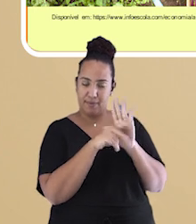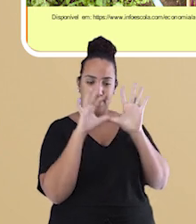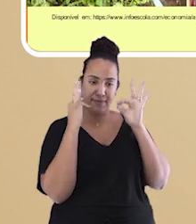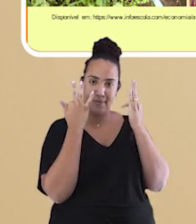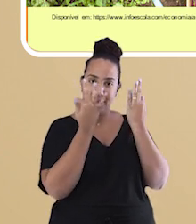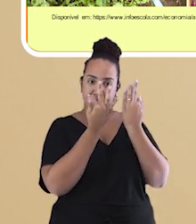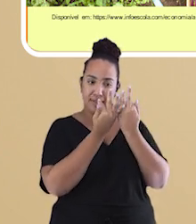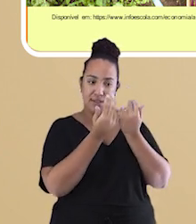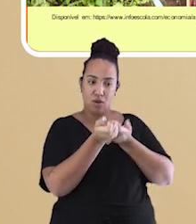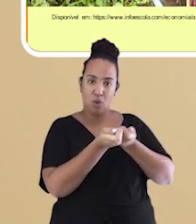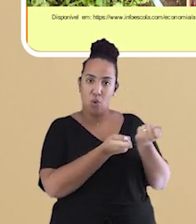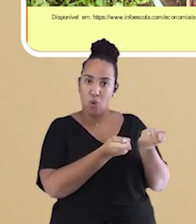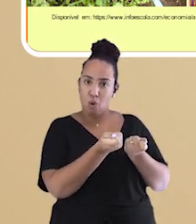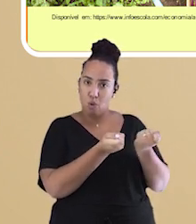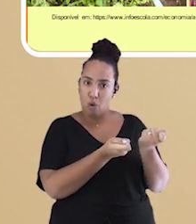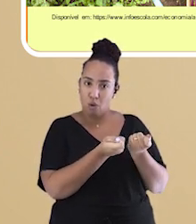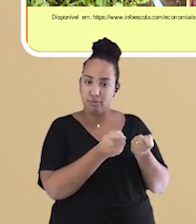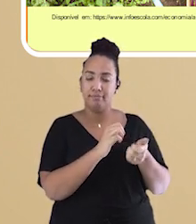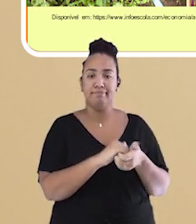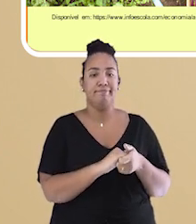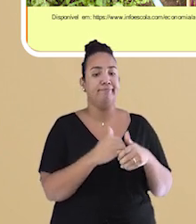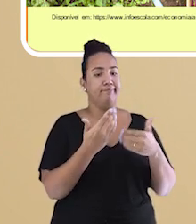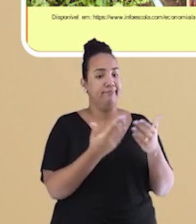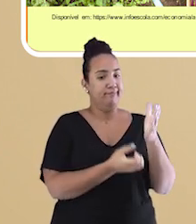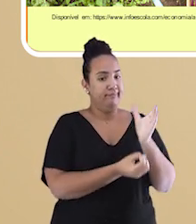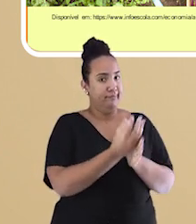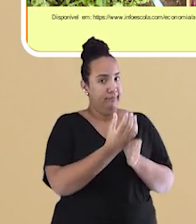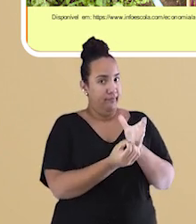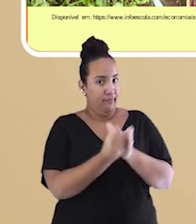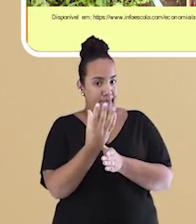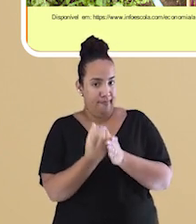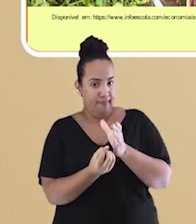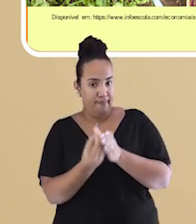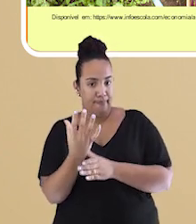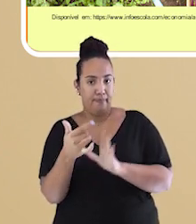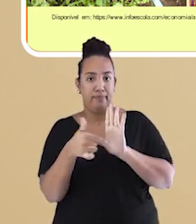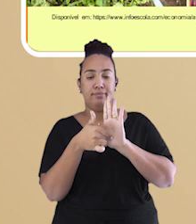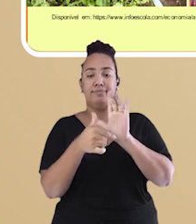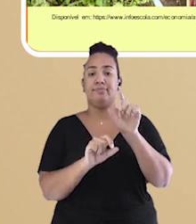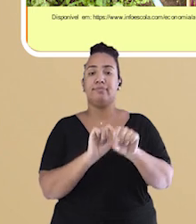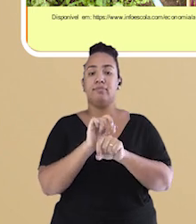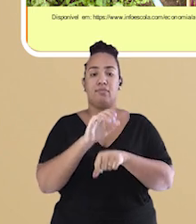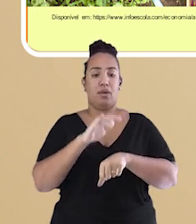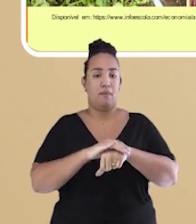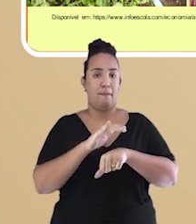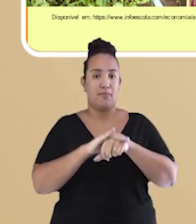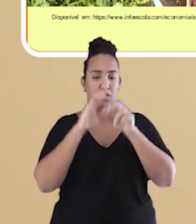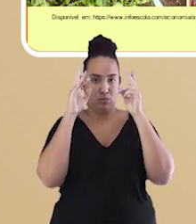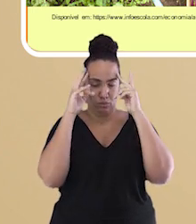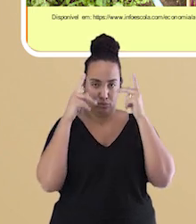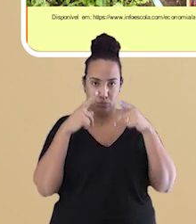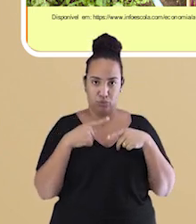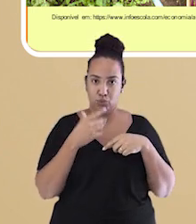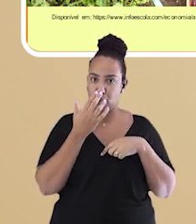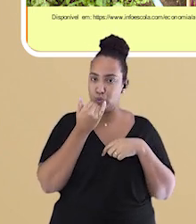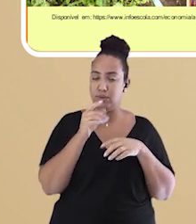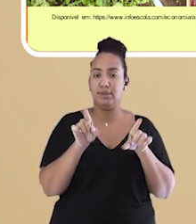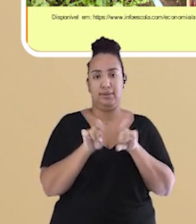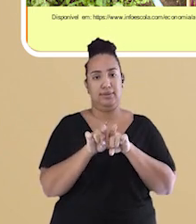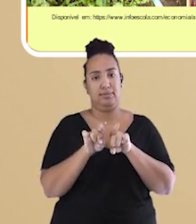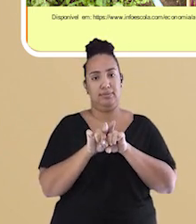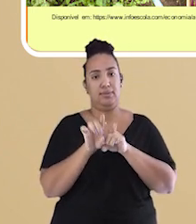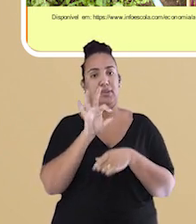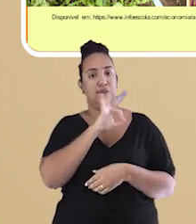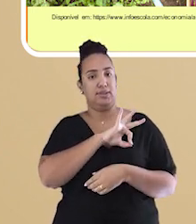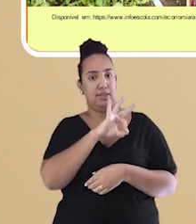e administrada pela própria família. A produção atende para o seu autoconsumo e sua